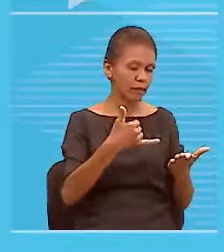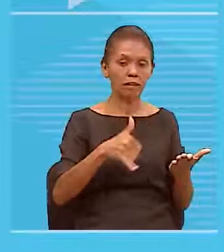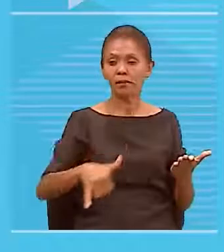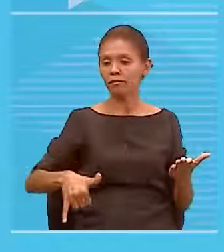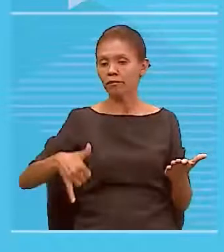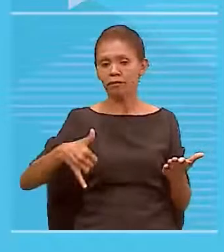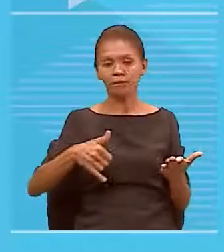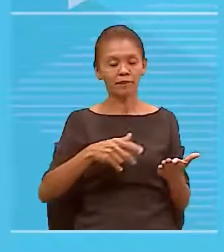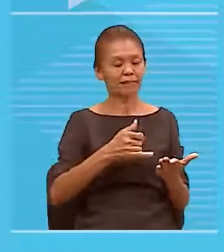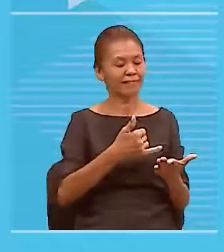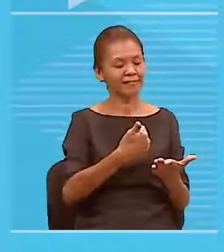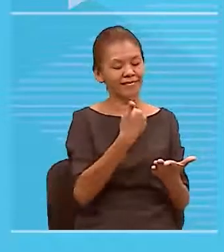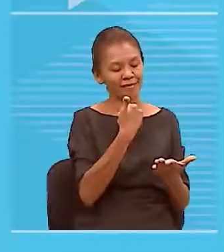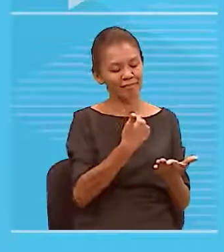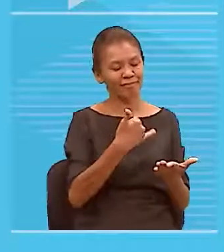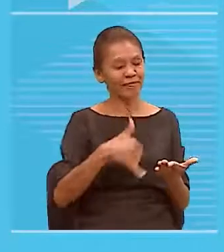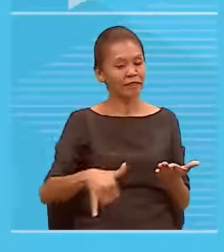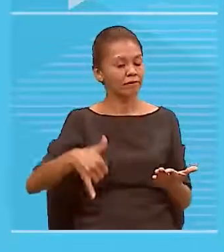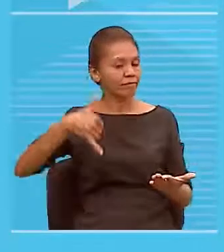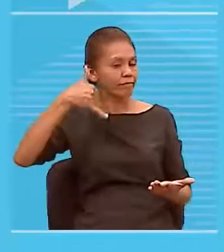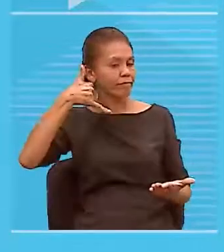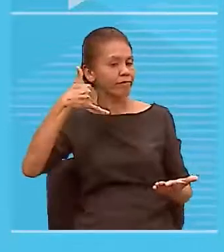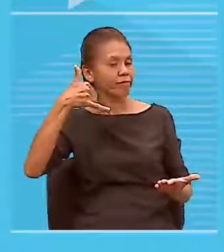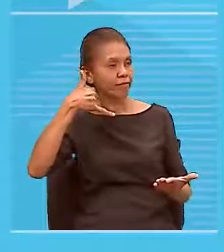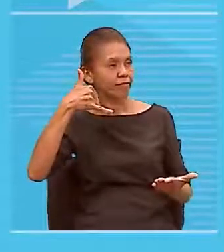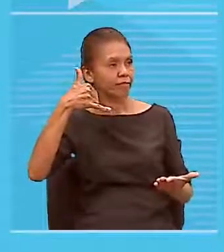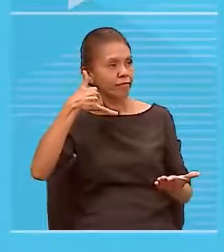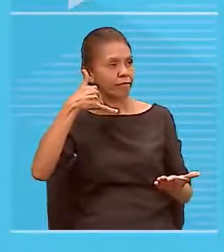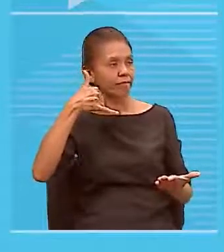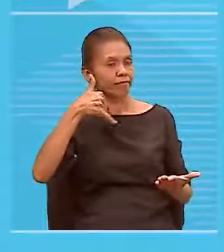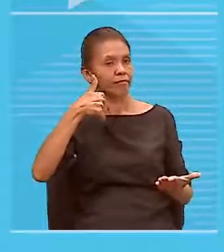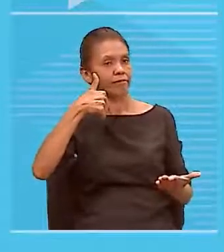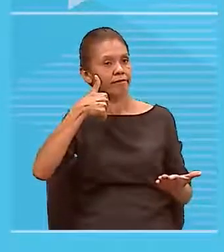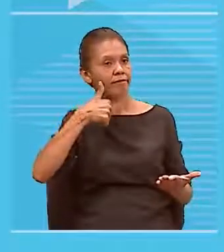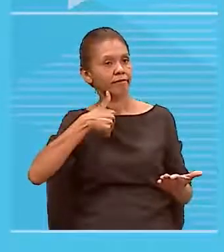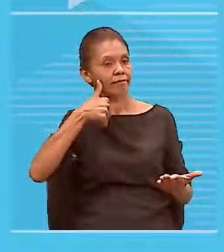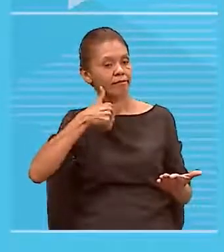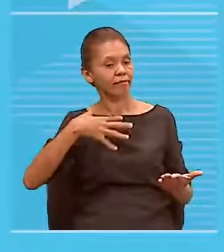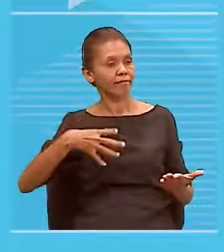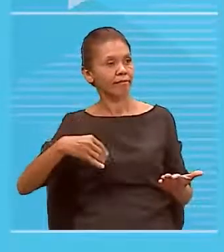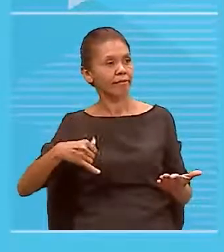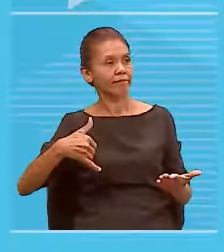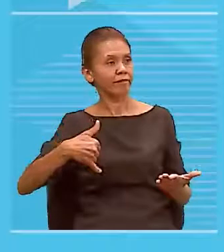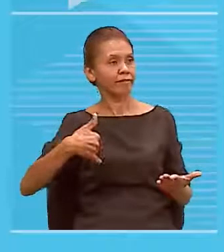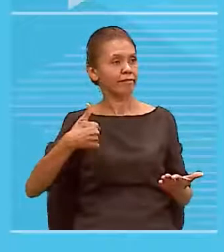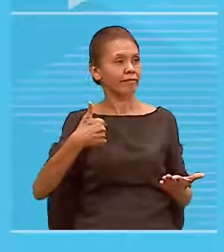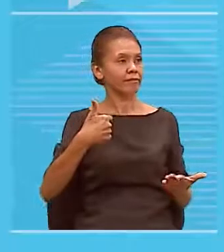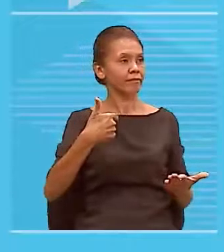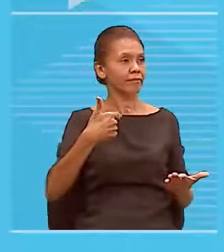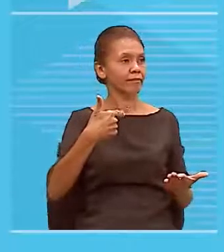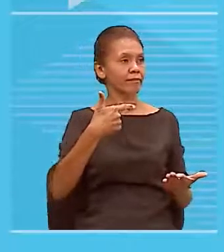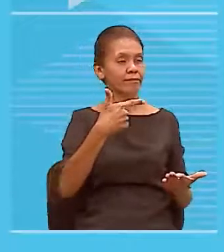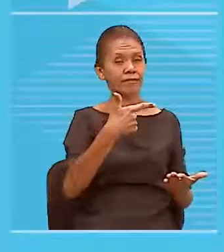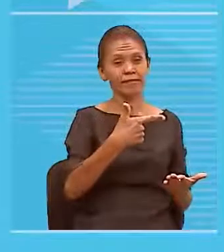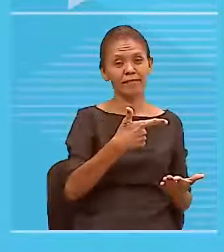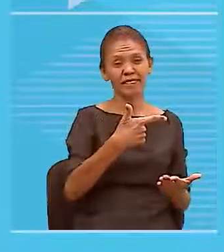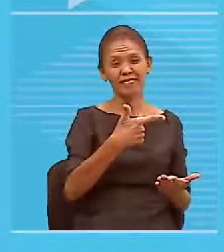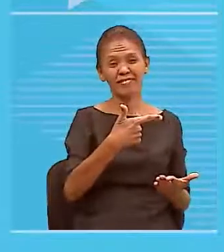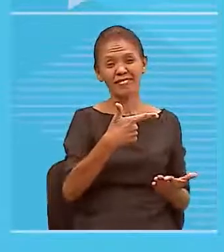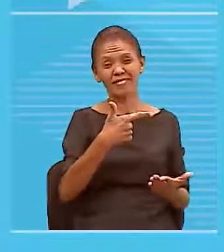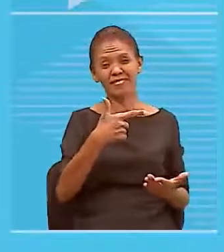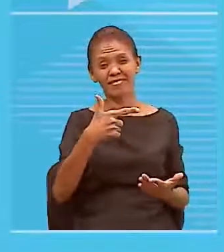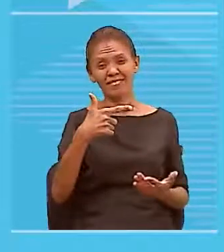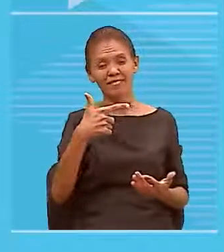Tirim Tirim a mocinha filha dele 18 20 22 anos sei lá